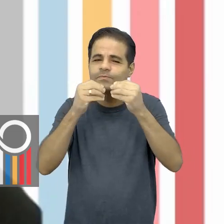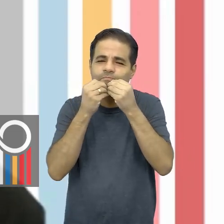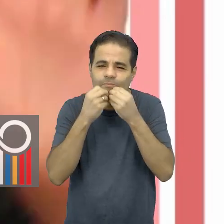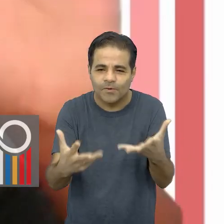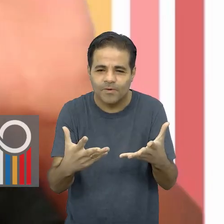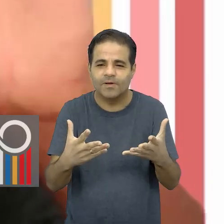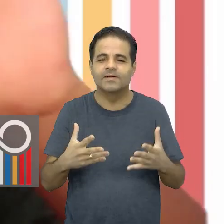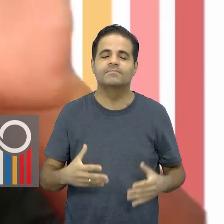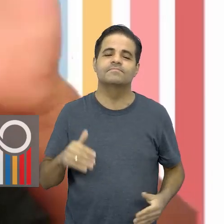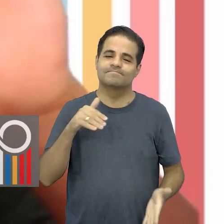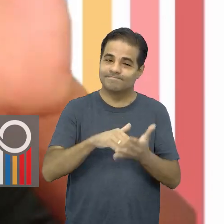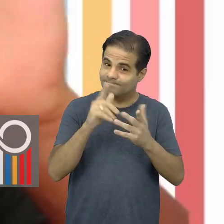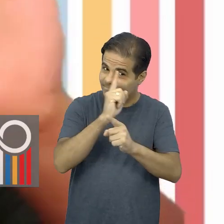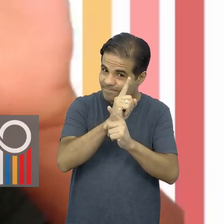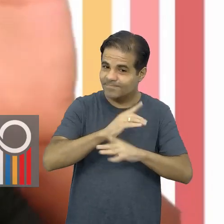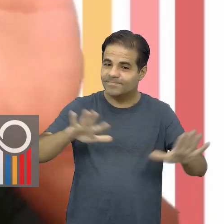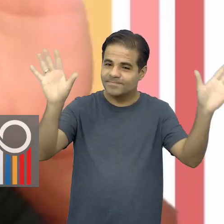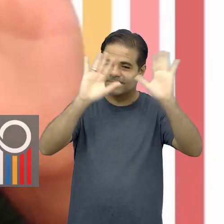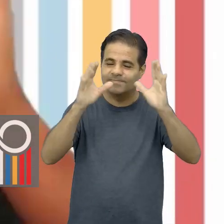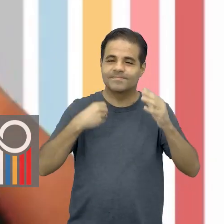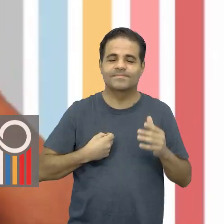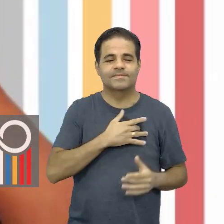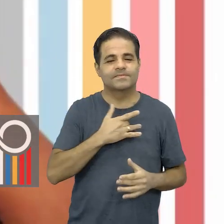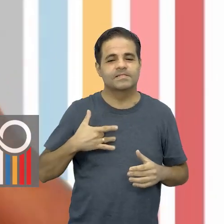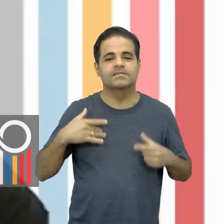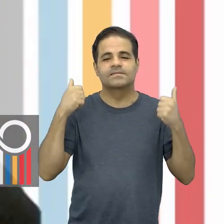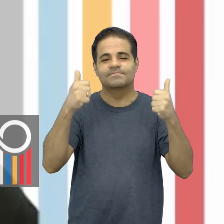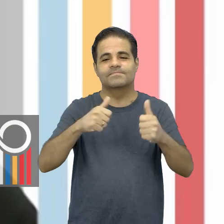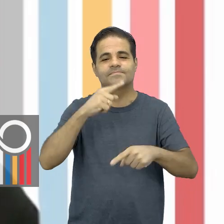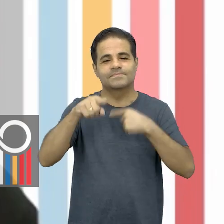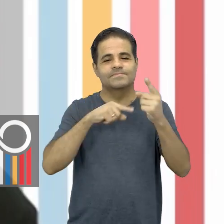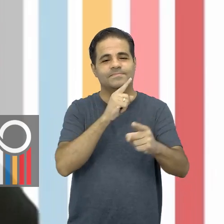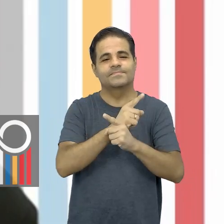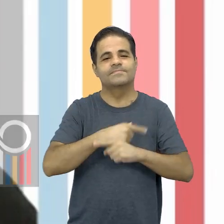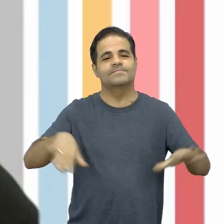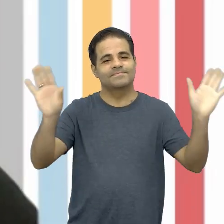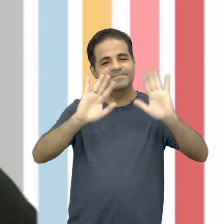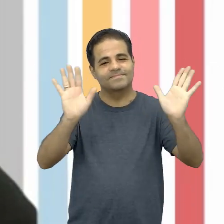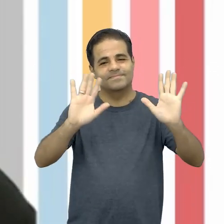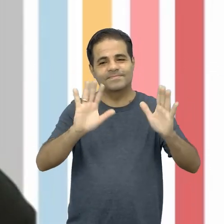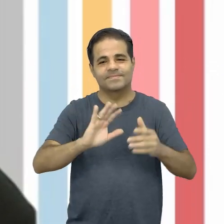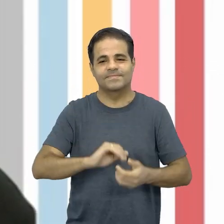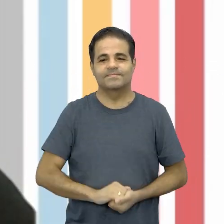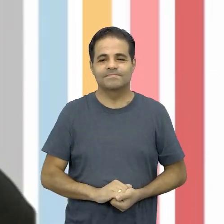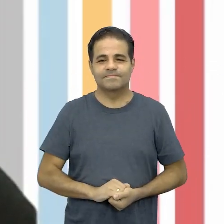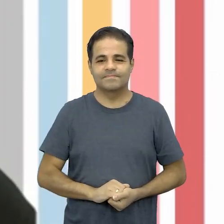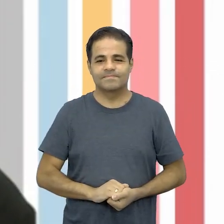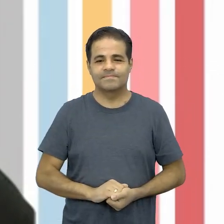bom, vida e saúde a todos e vamos junto. Até logo. Tchau, tchau.